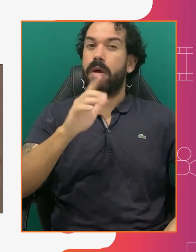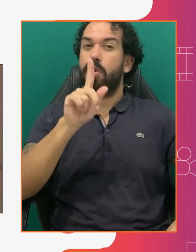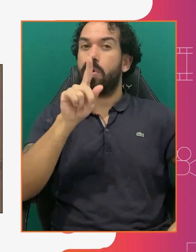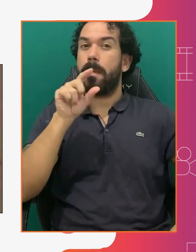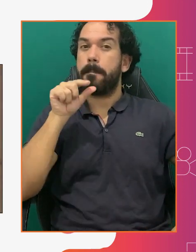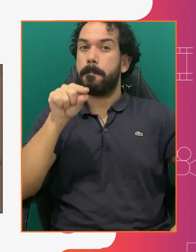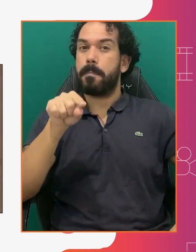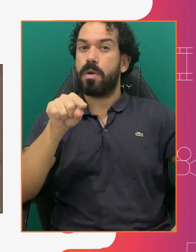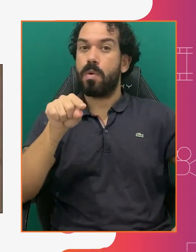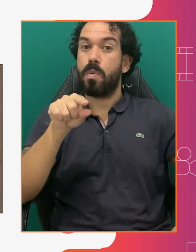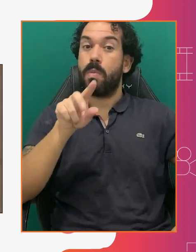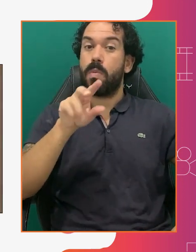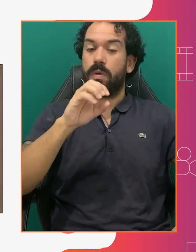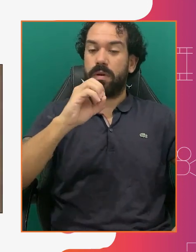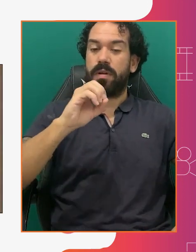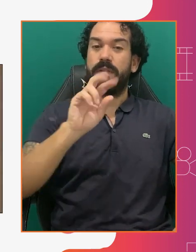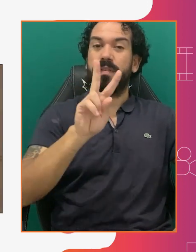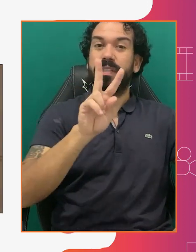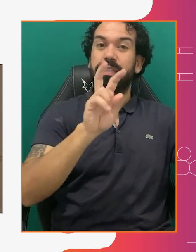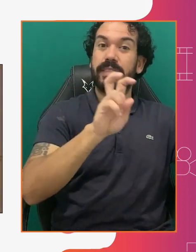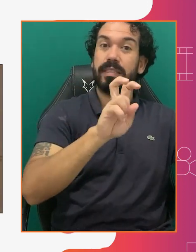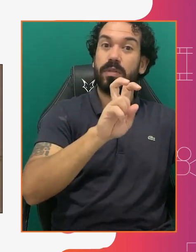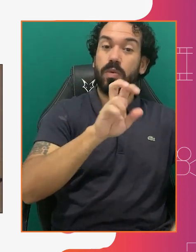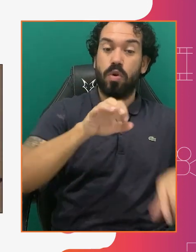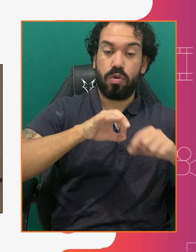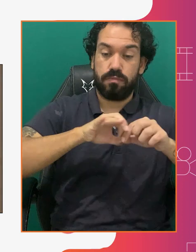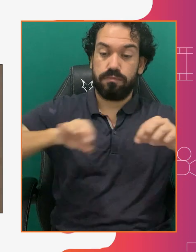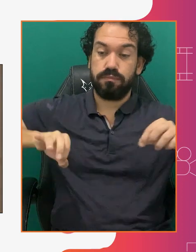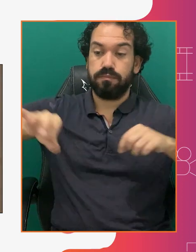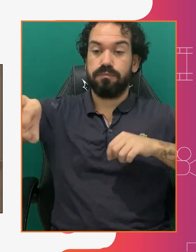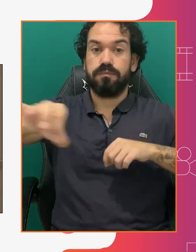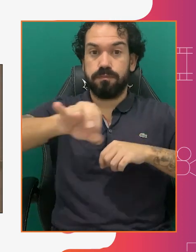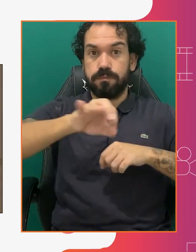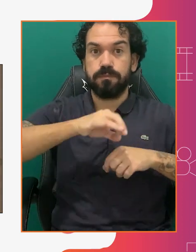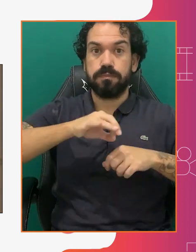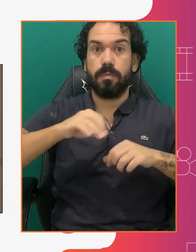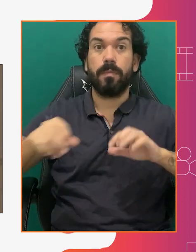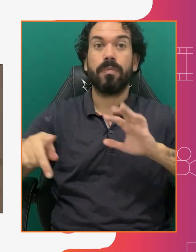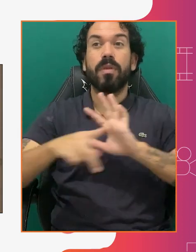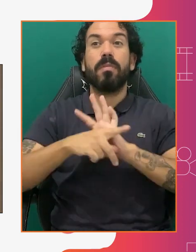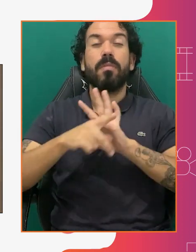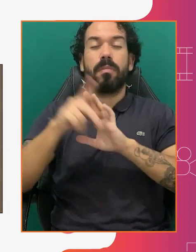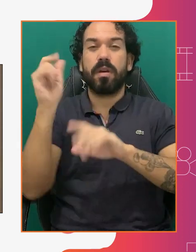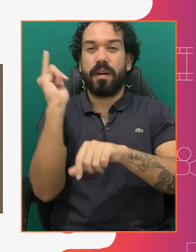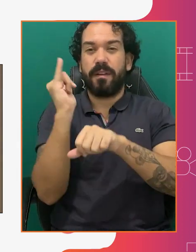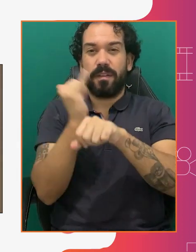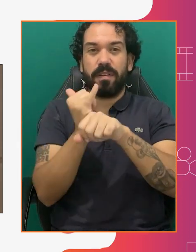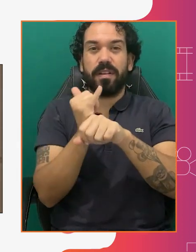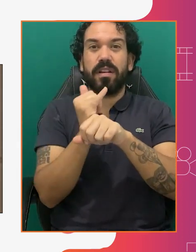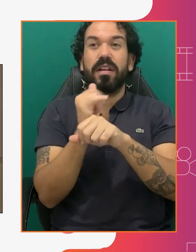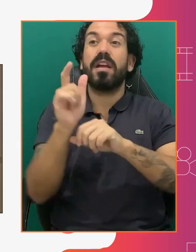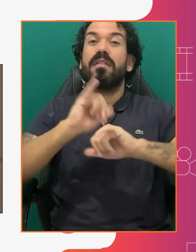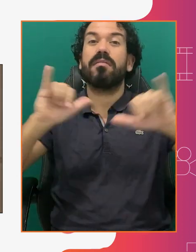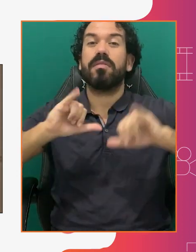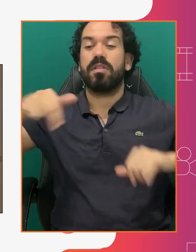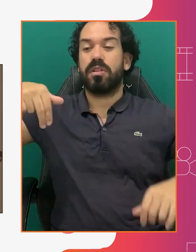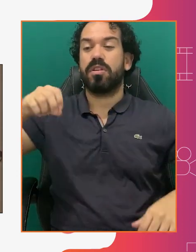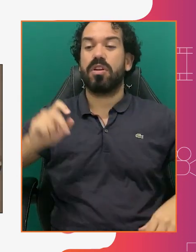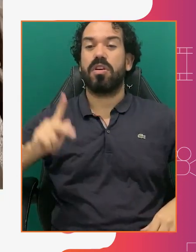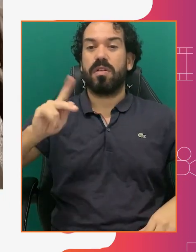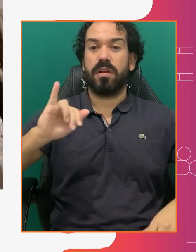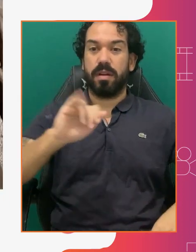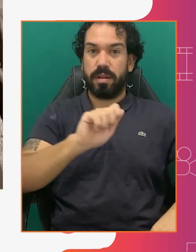aproximadamente 1.025 metros quadrados, usado na produção de um curta comercial da Nokia. Ele é chamado de